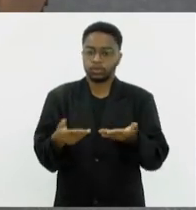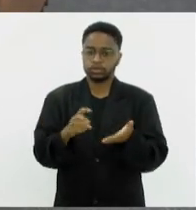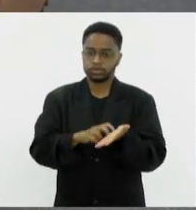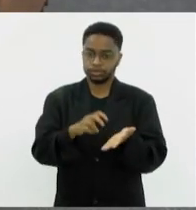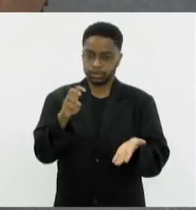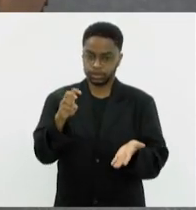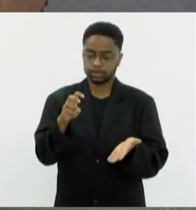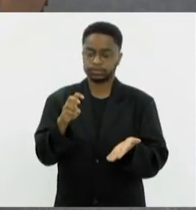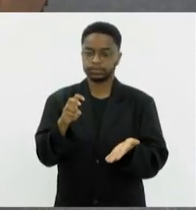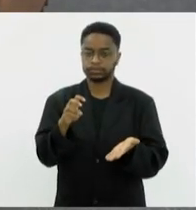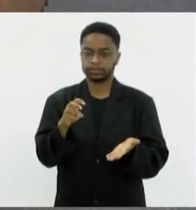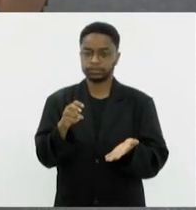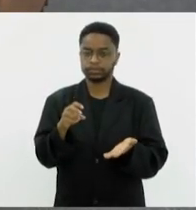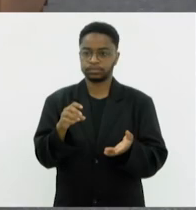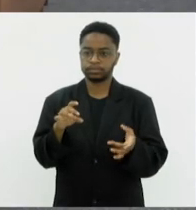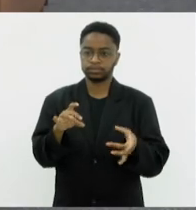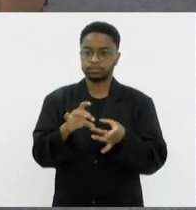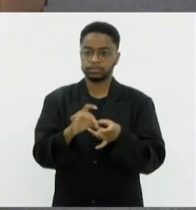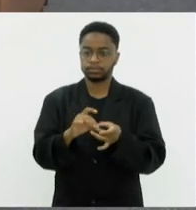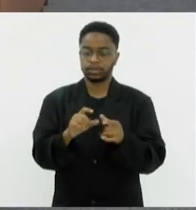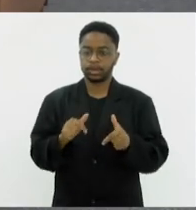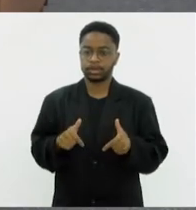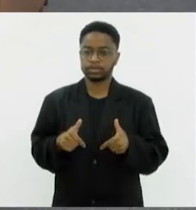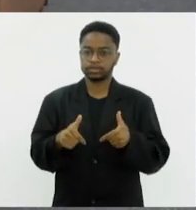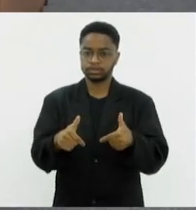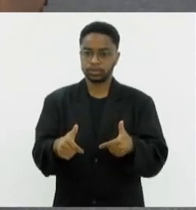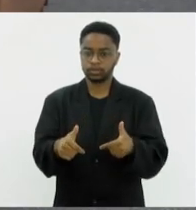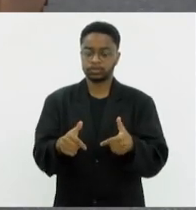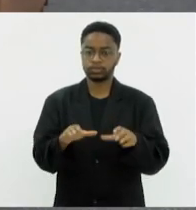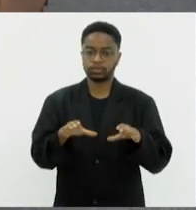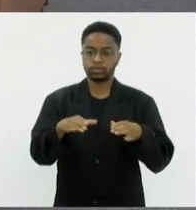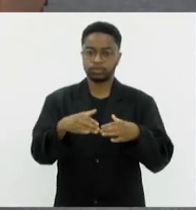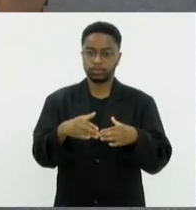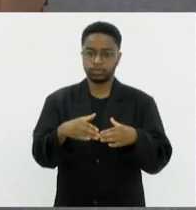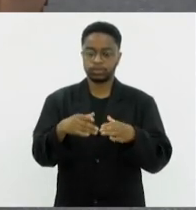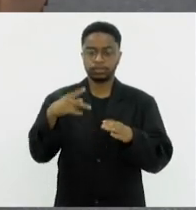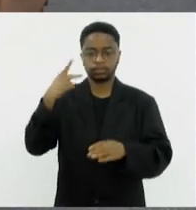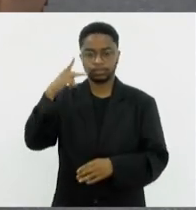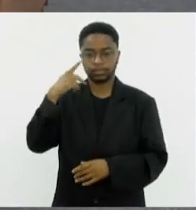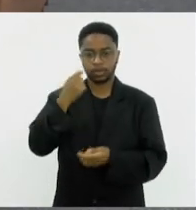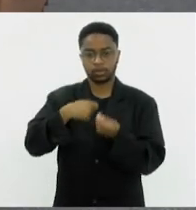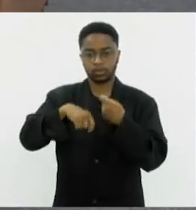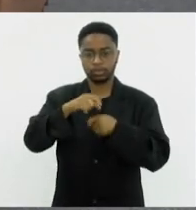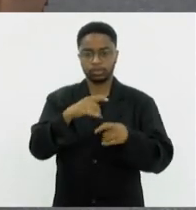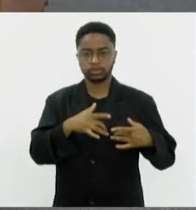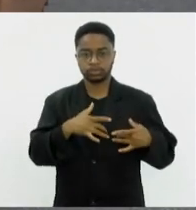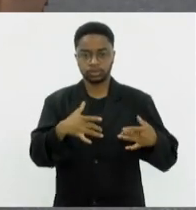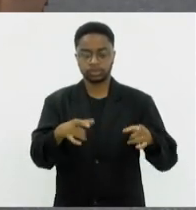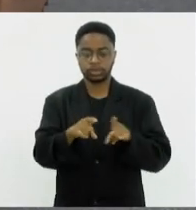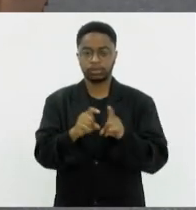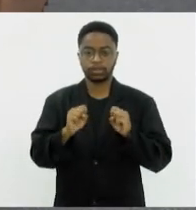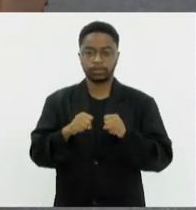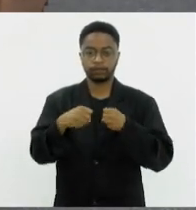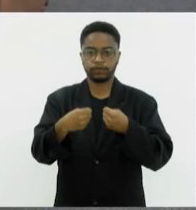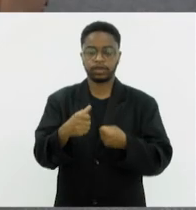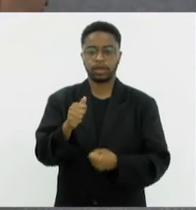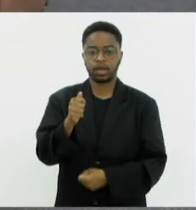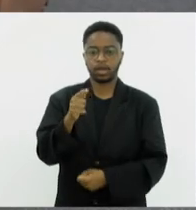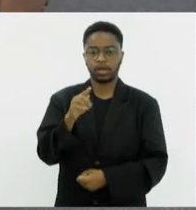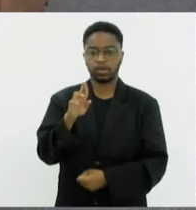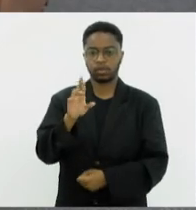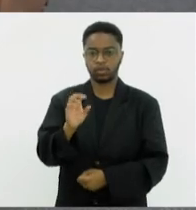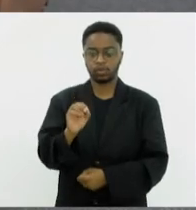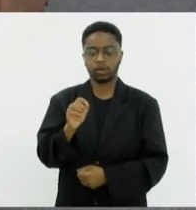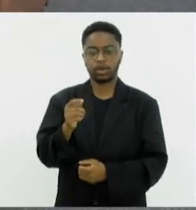como parte das atividades da Frente Parlamentar de Economia Solidária, de defesa da agroecologia e da